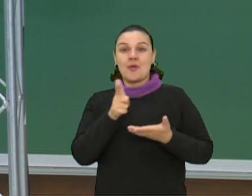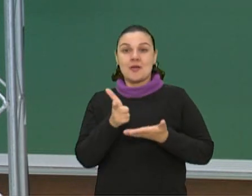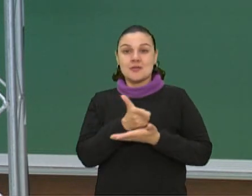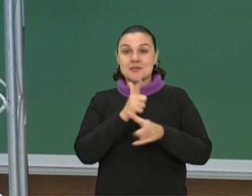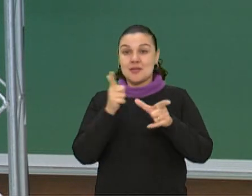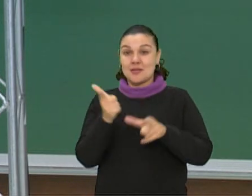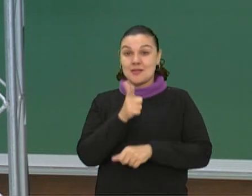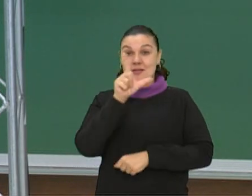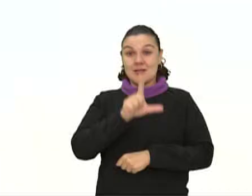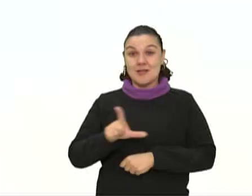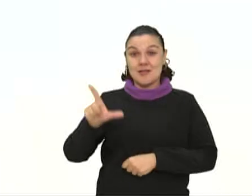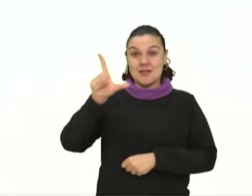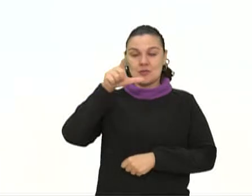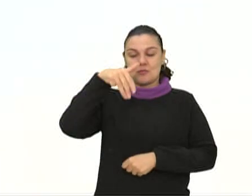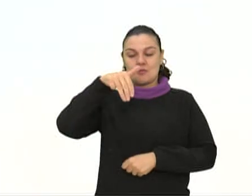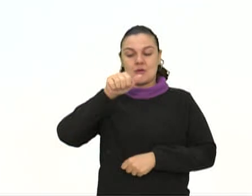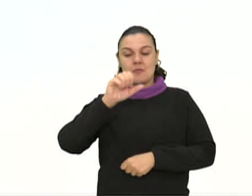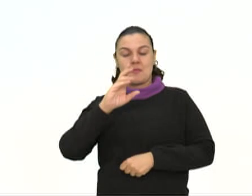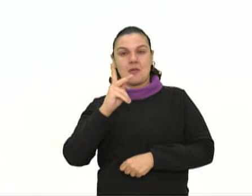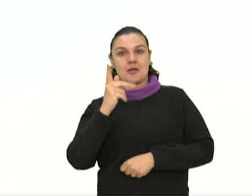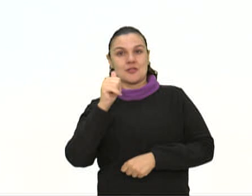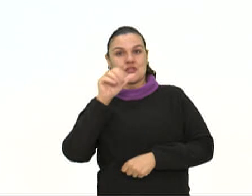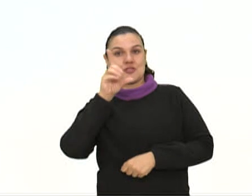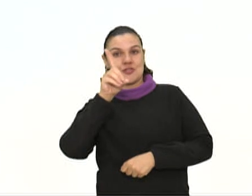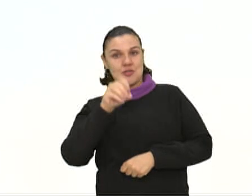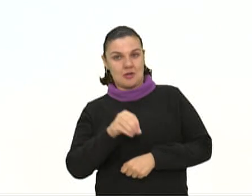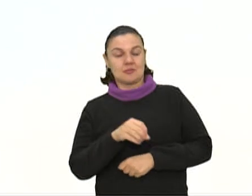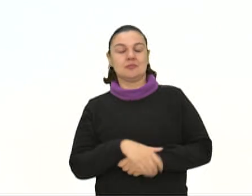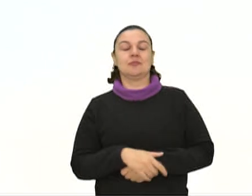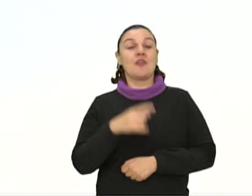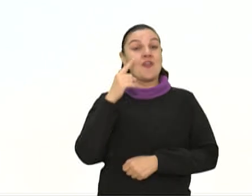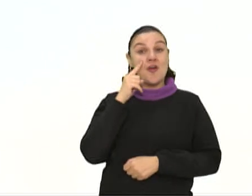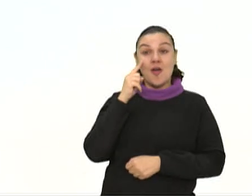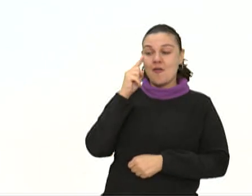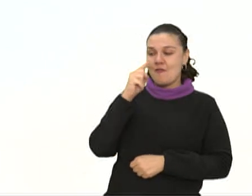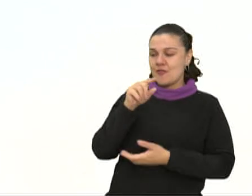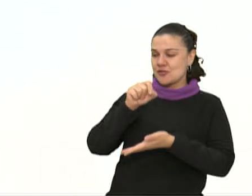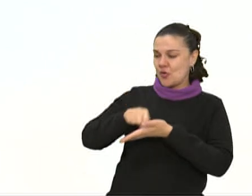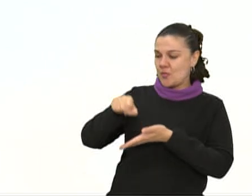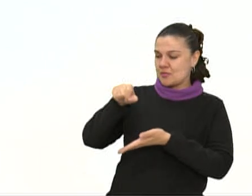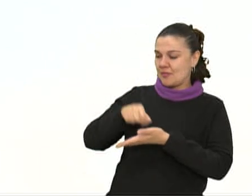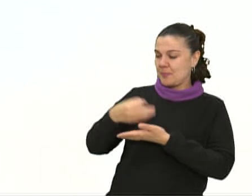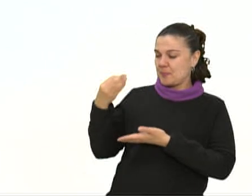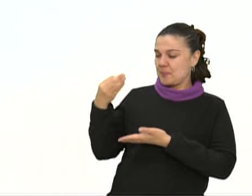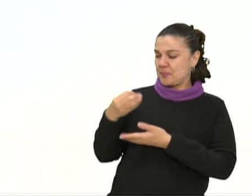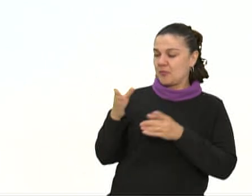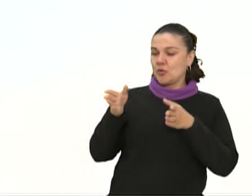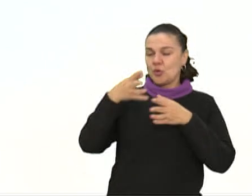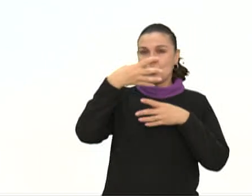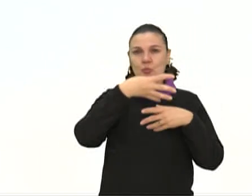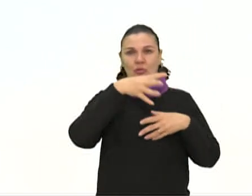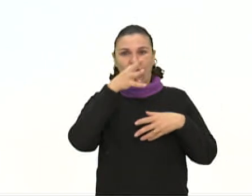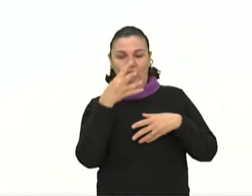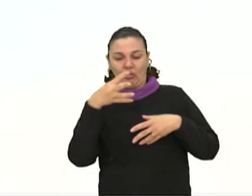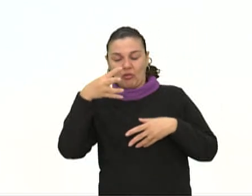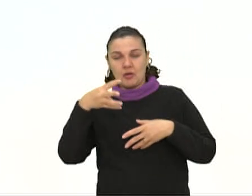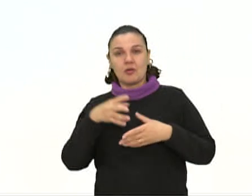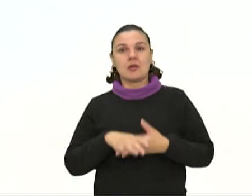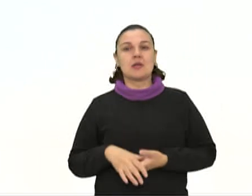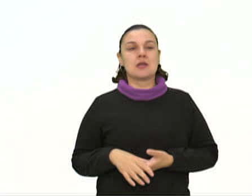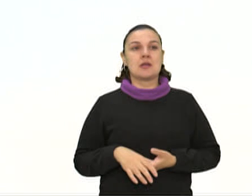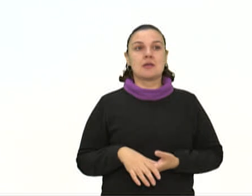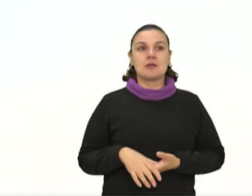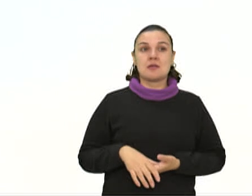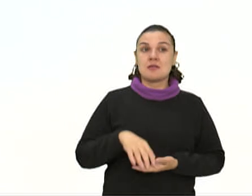de Assis. Vejam como Deus escreve direito por linhas tortas, pensa ele. Se